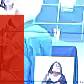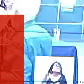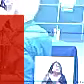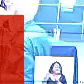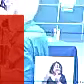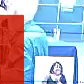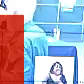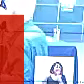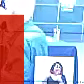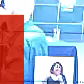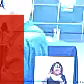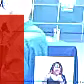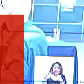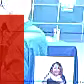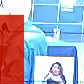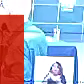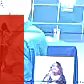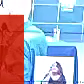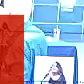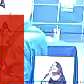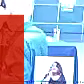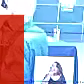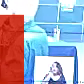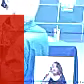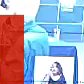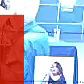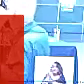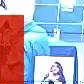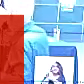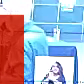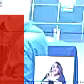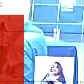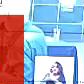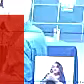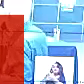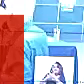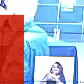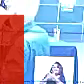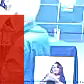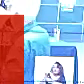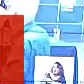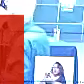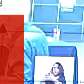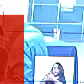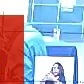anos na luta da pessoa com direito à pessoa com deficiência em Contagem, tanto da